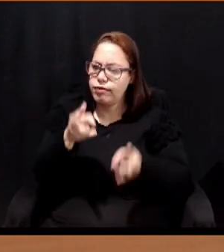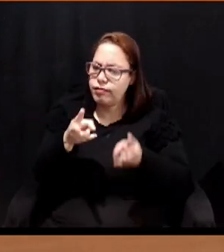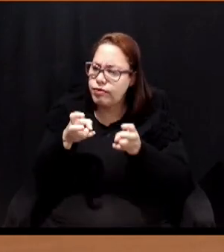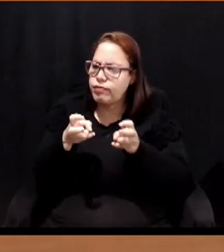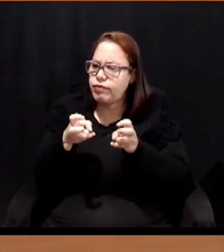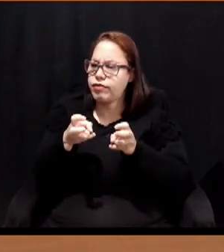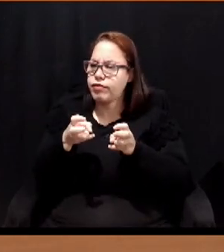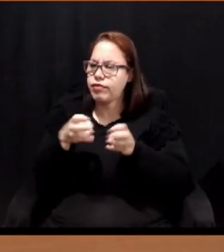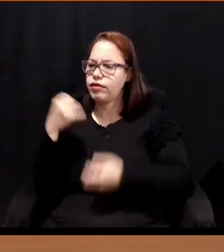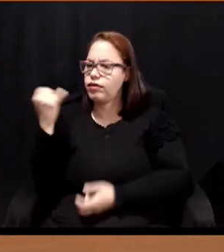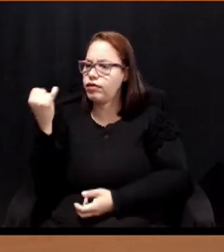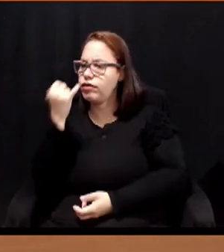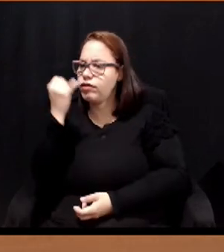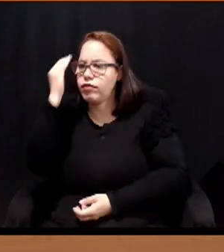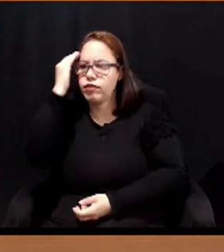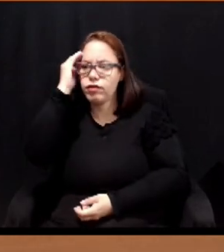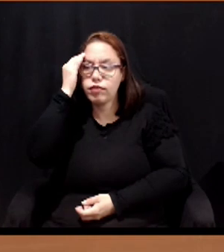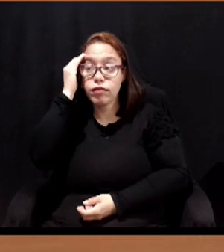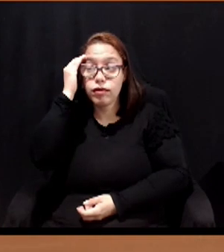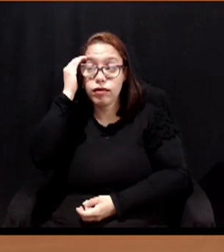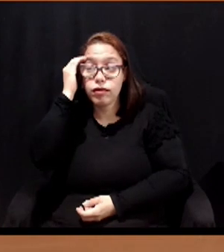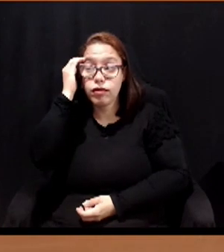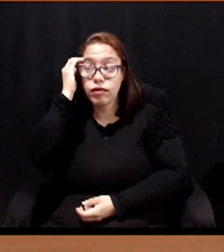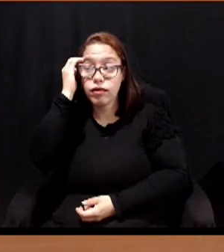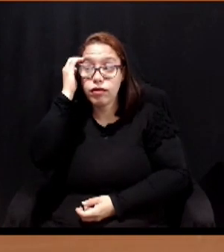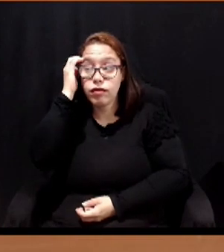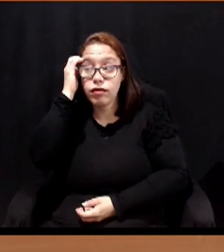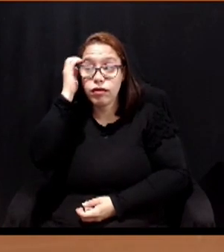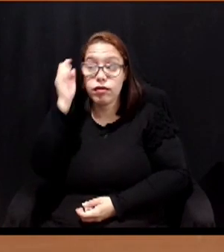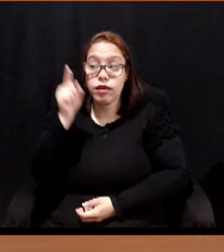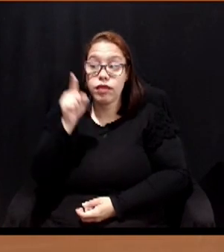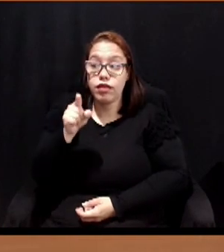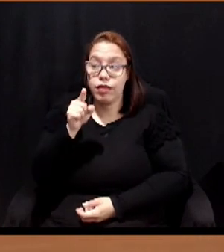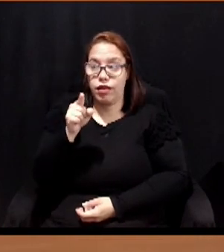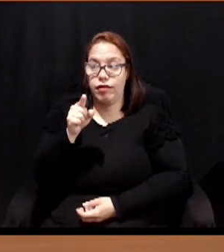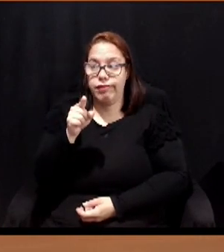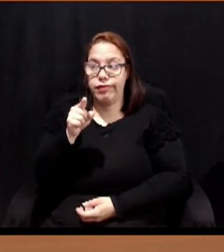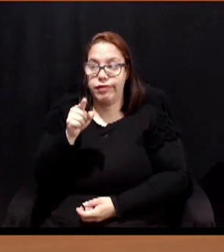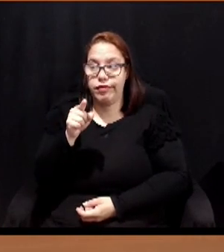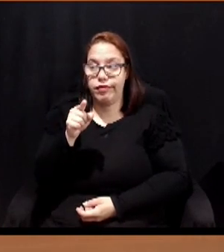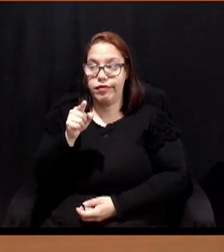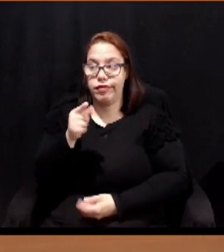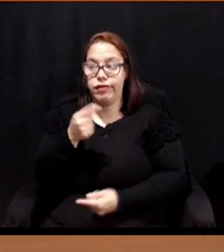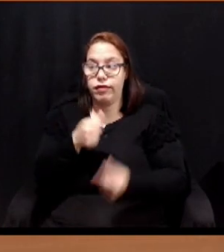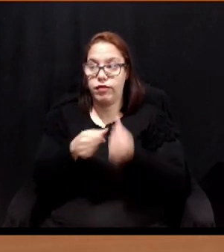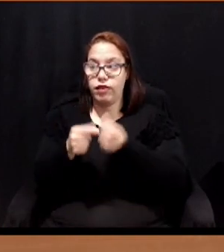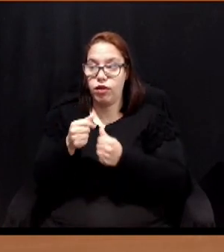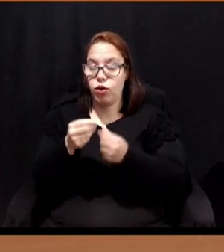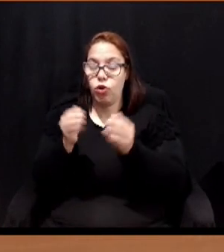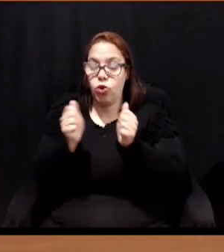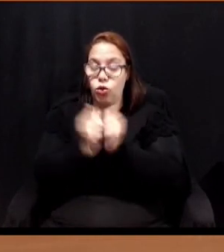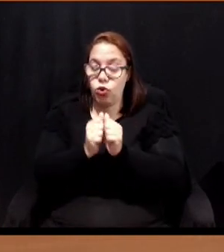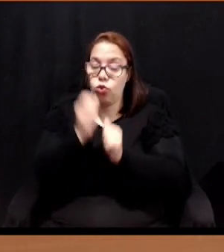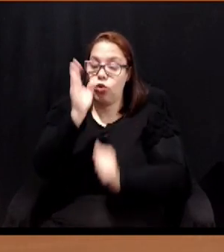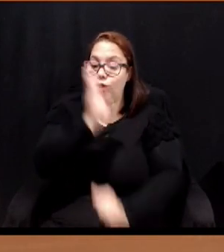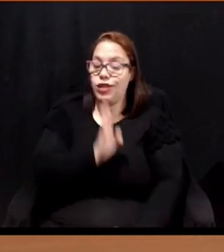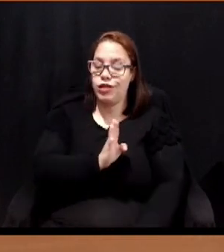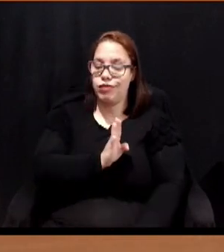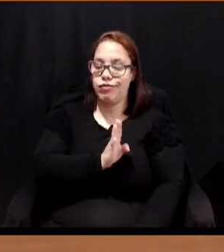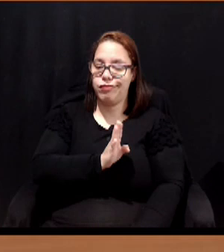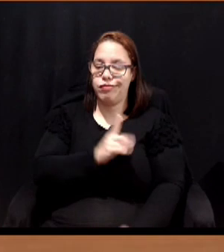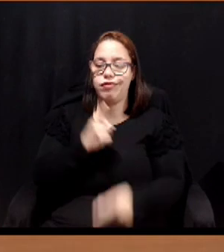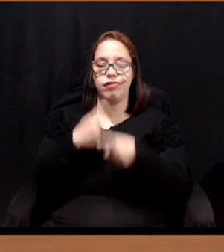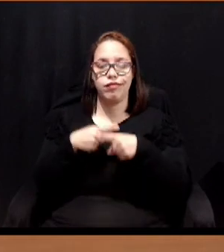importante entender a intenção deles de negócios com o Brasil, né? Porque os negócios